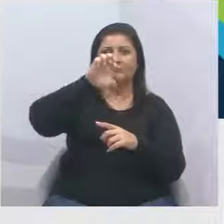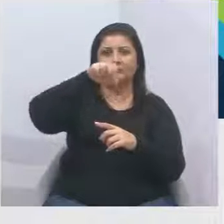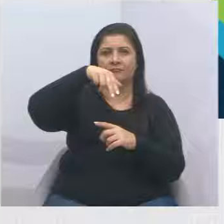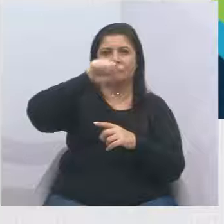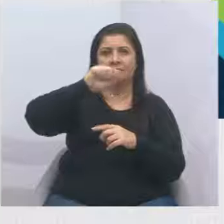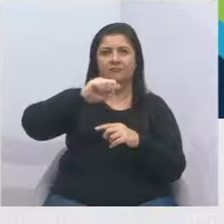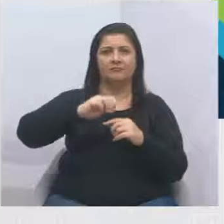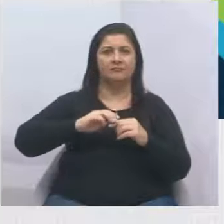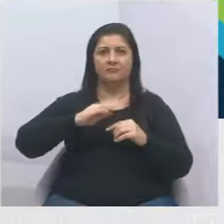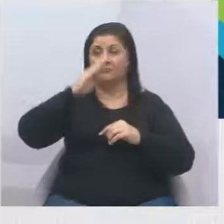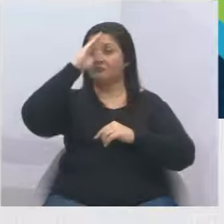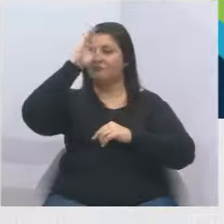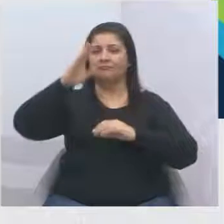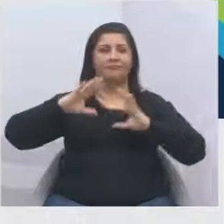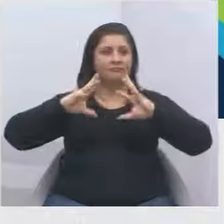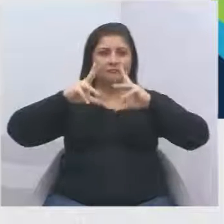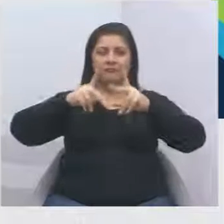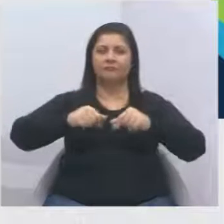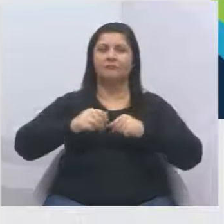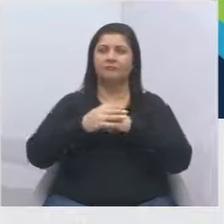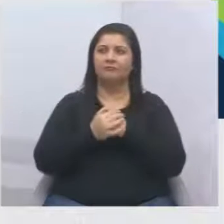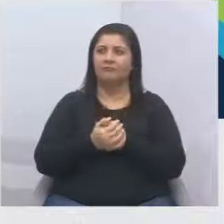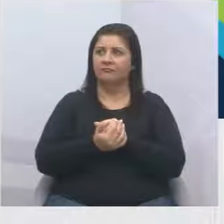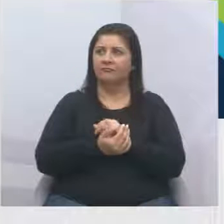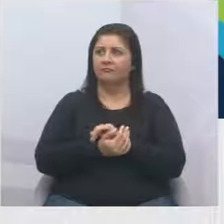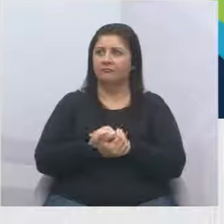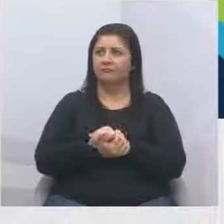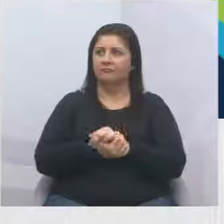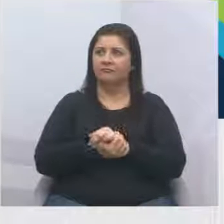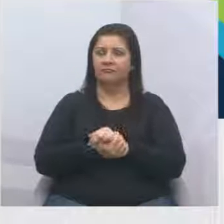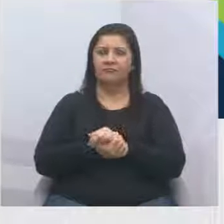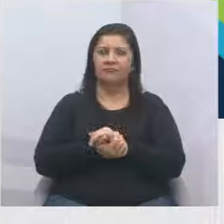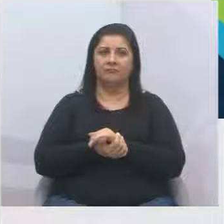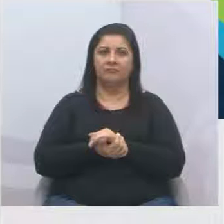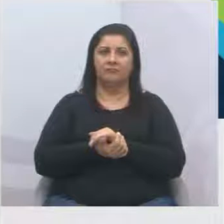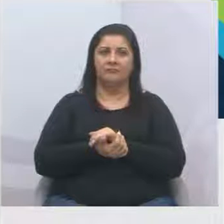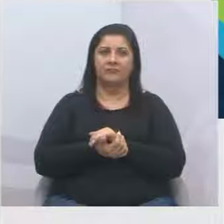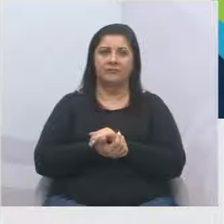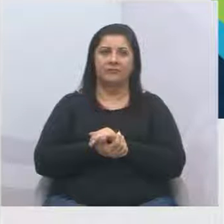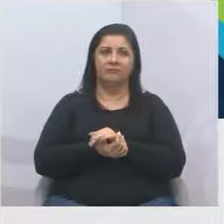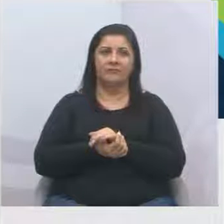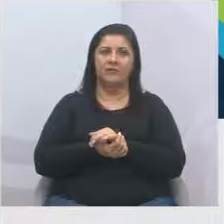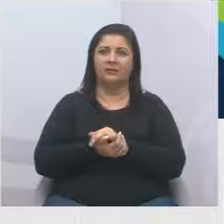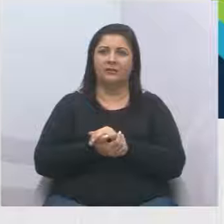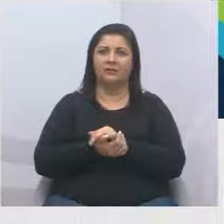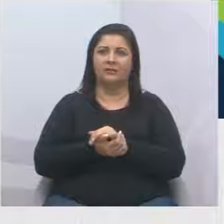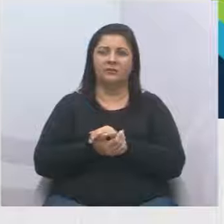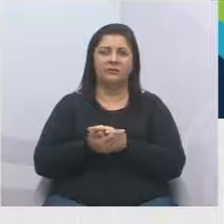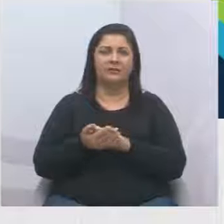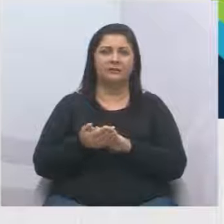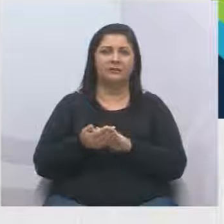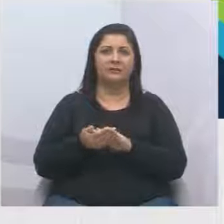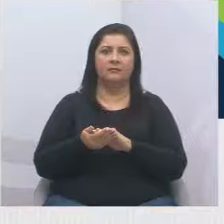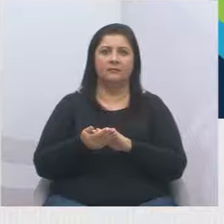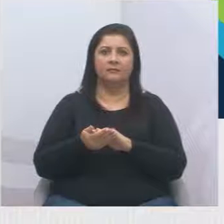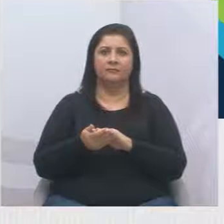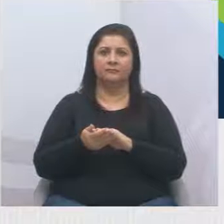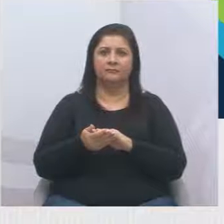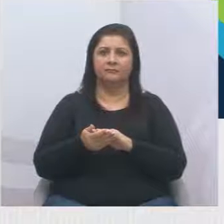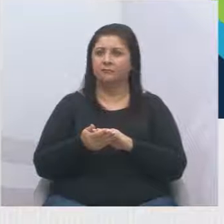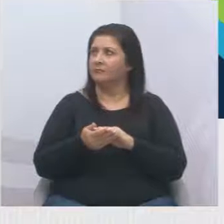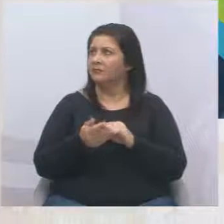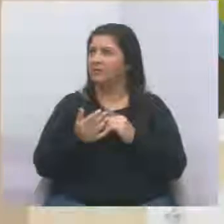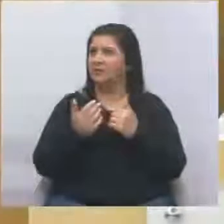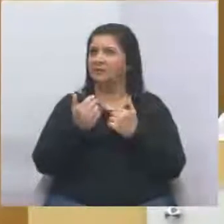plantas. Então, você nota como é realmente ruim a presença dessas plantas no caso. Então,